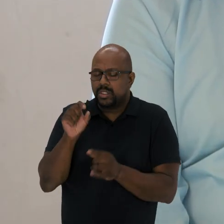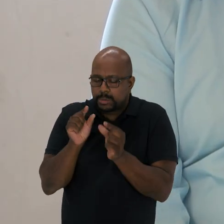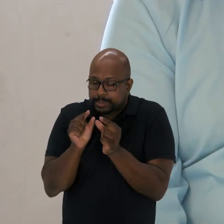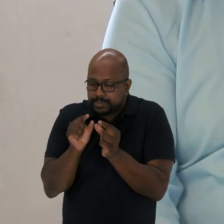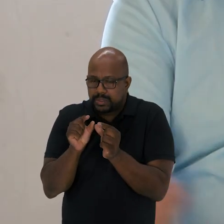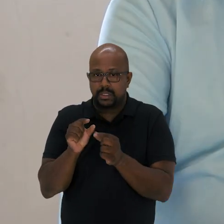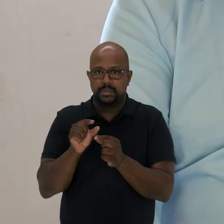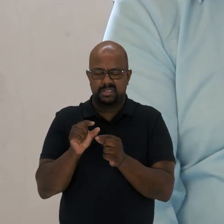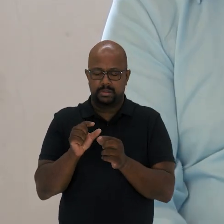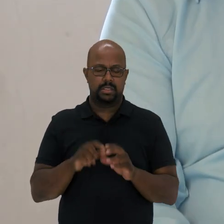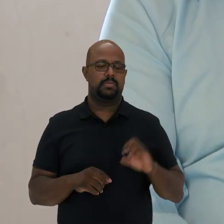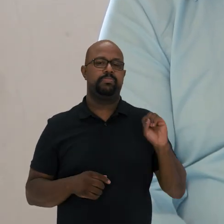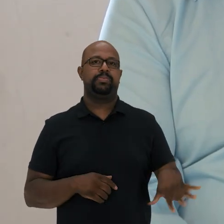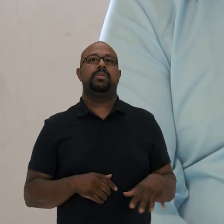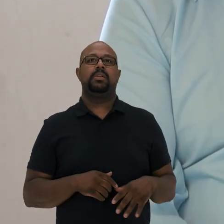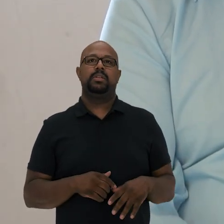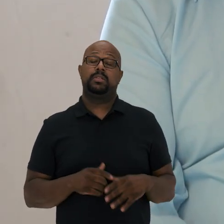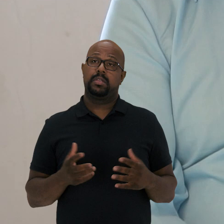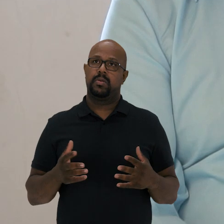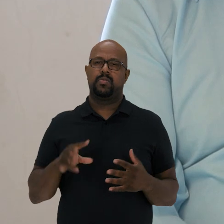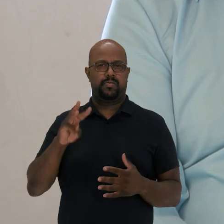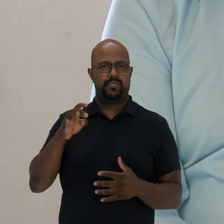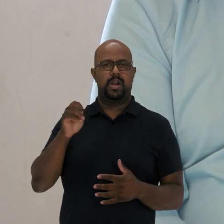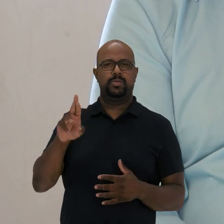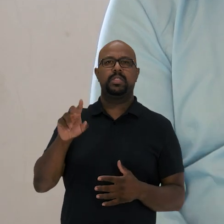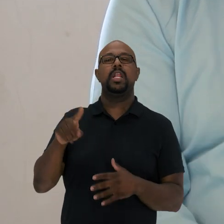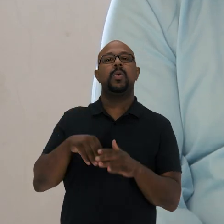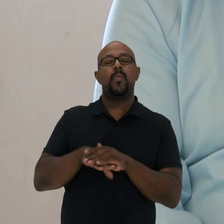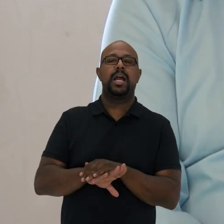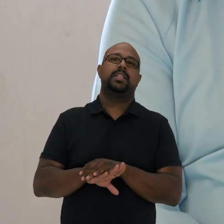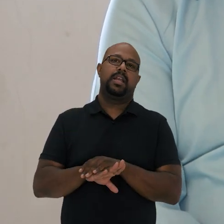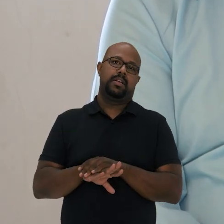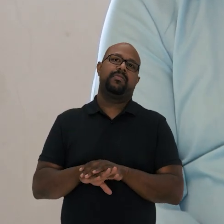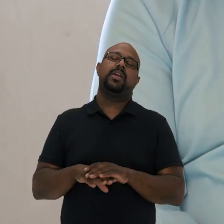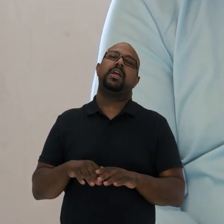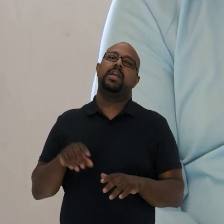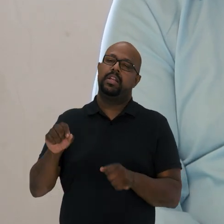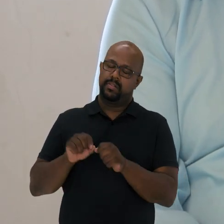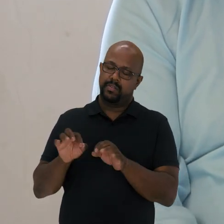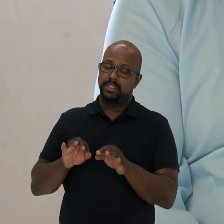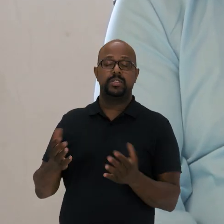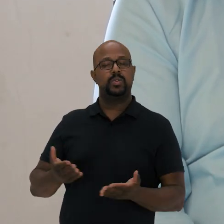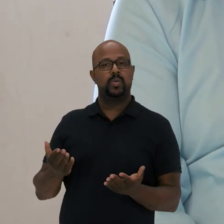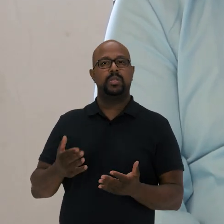desse tamanho e a gente bota fora o osso. Né? Então, o Walter guardava o osso, né,